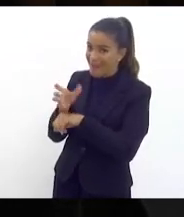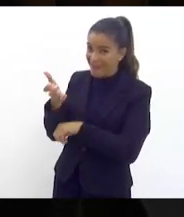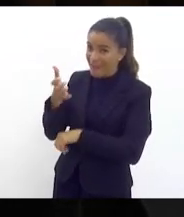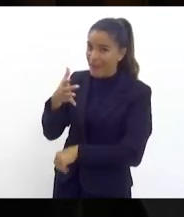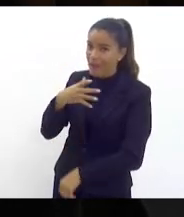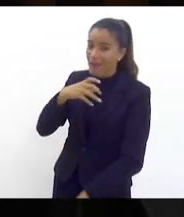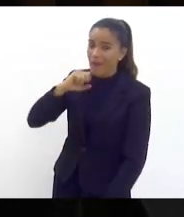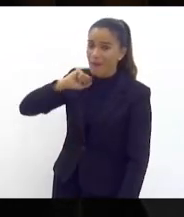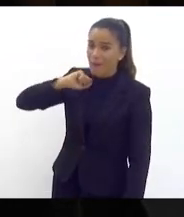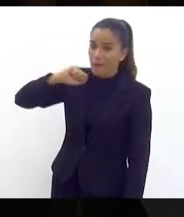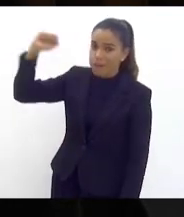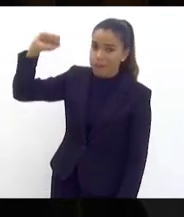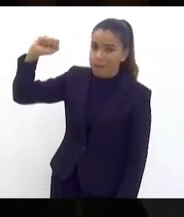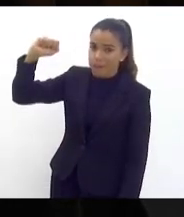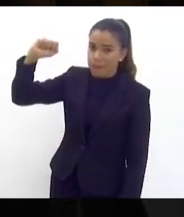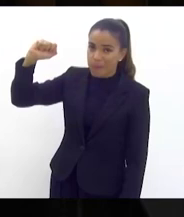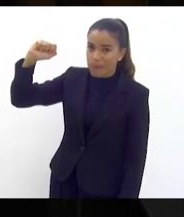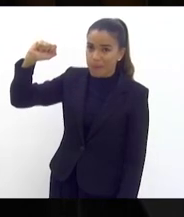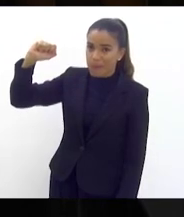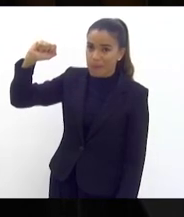forca.